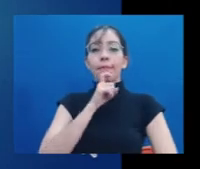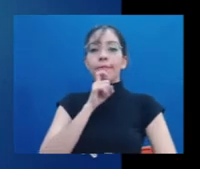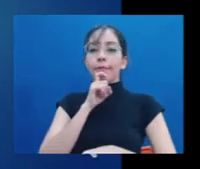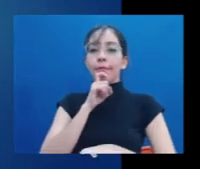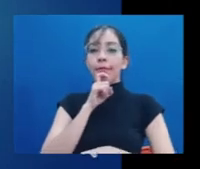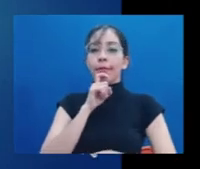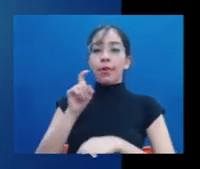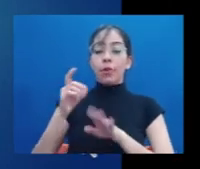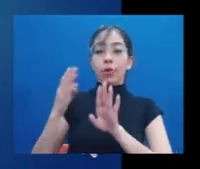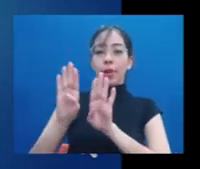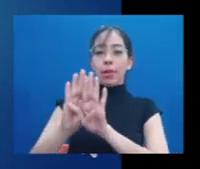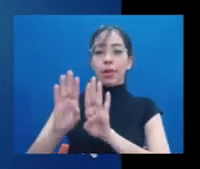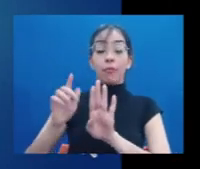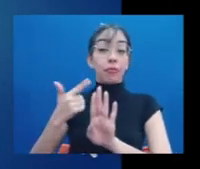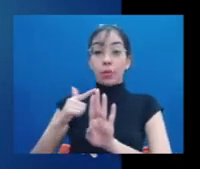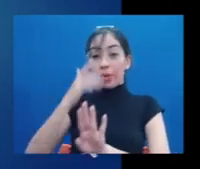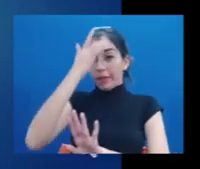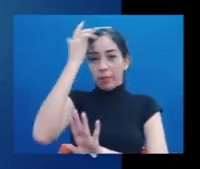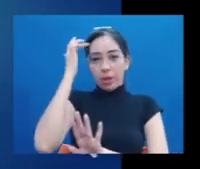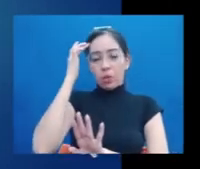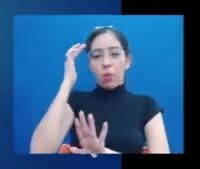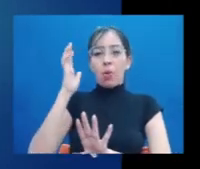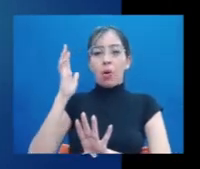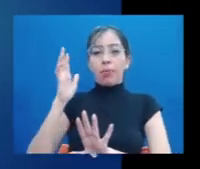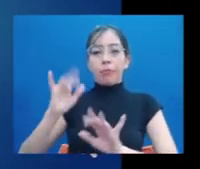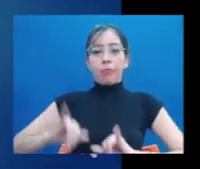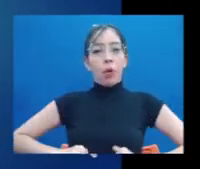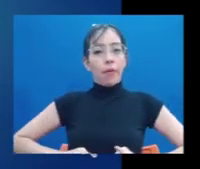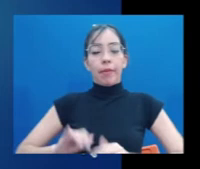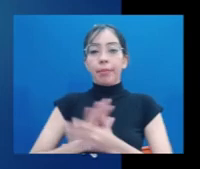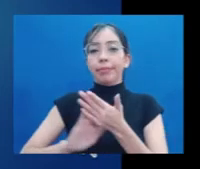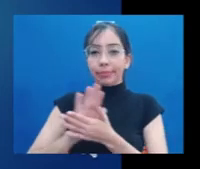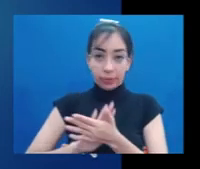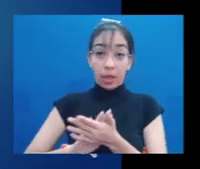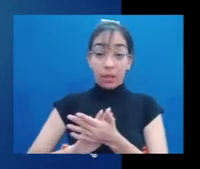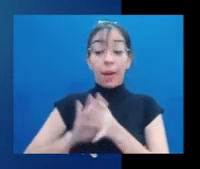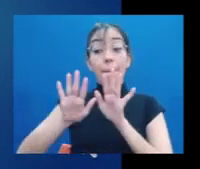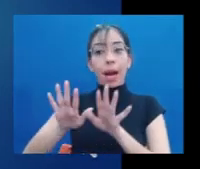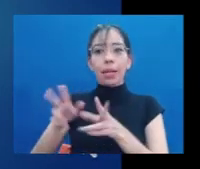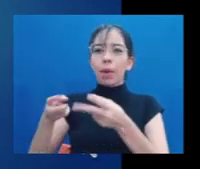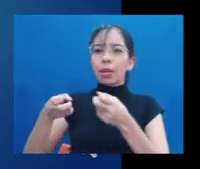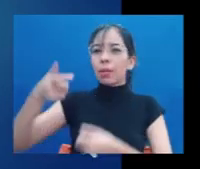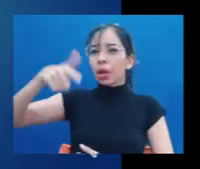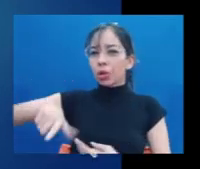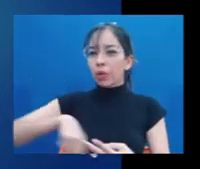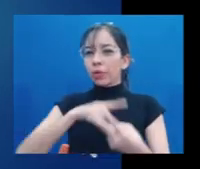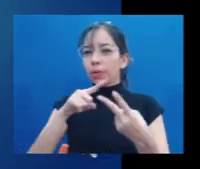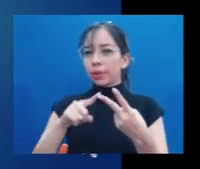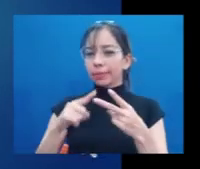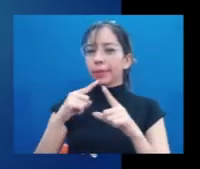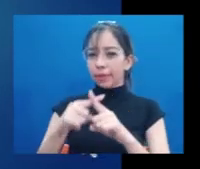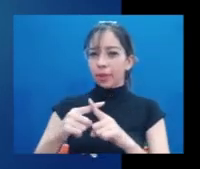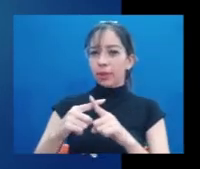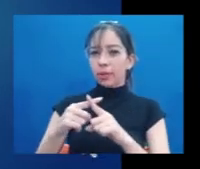de Fora e ocorreu em dezembro de 2016. Então, segundo a instituição, a causa do problema foi a